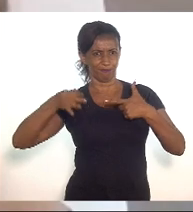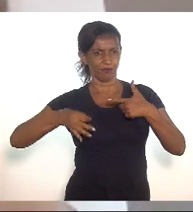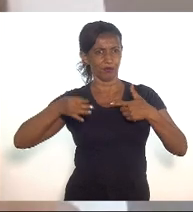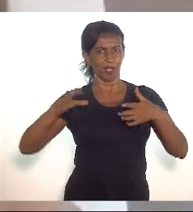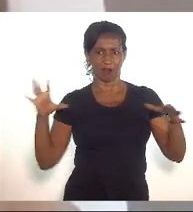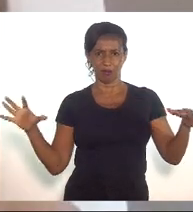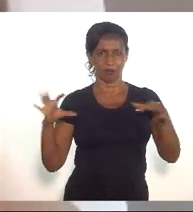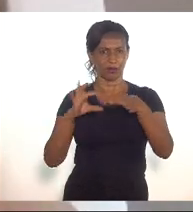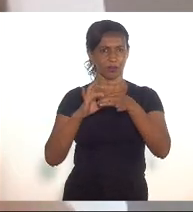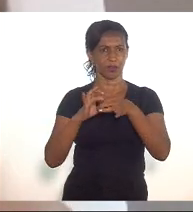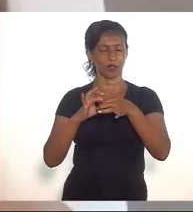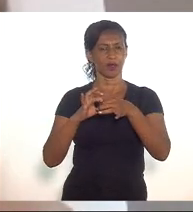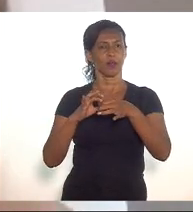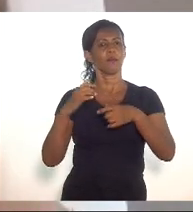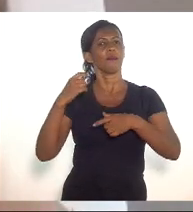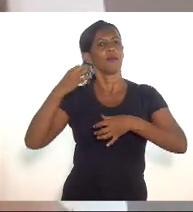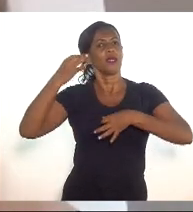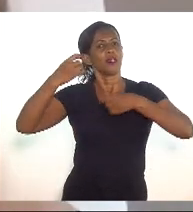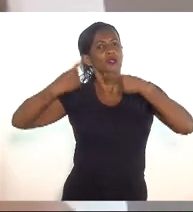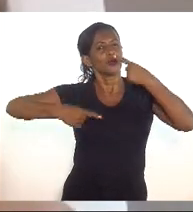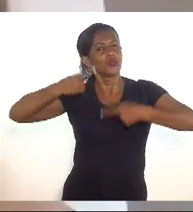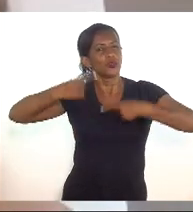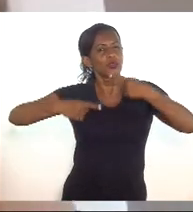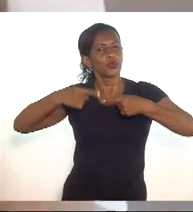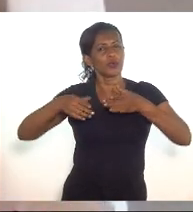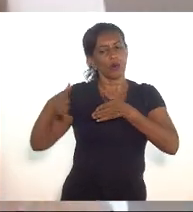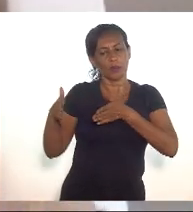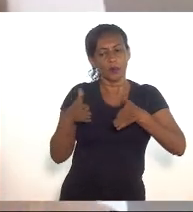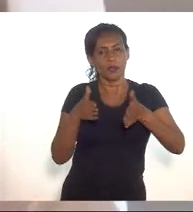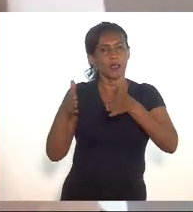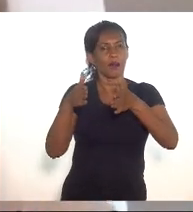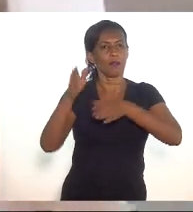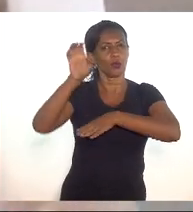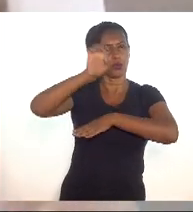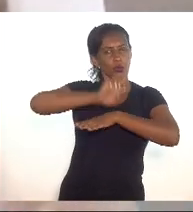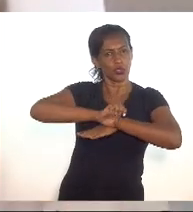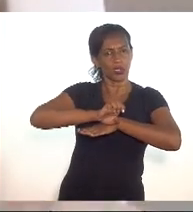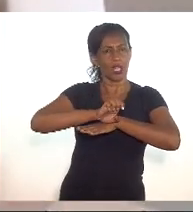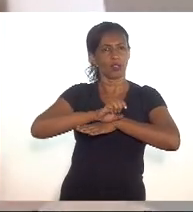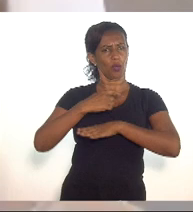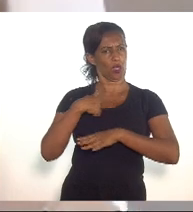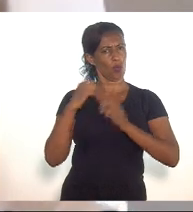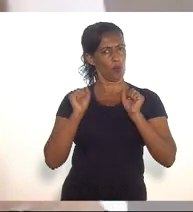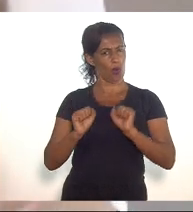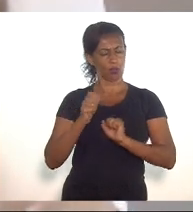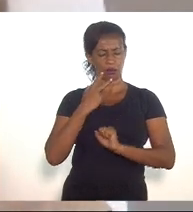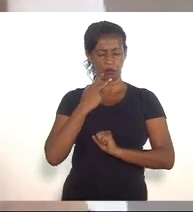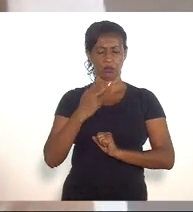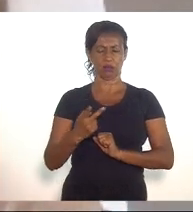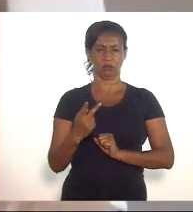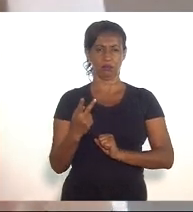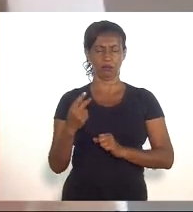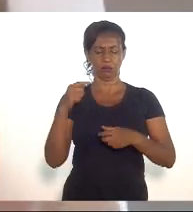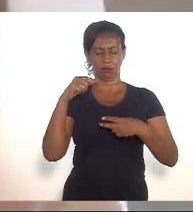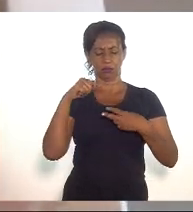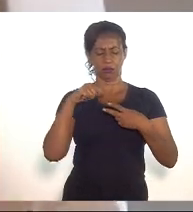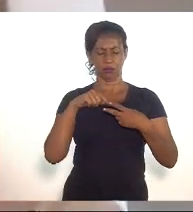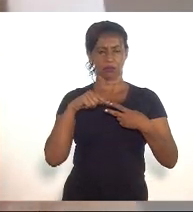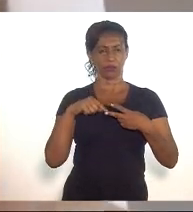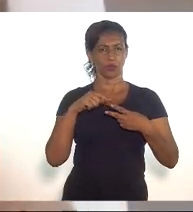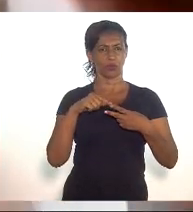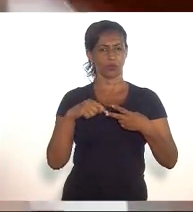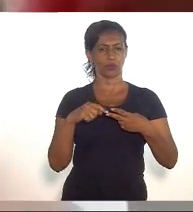envolvendo essas limitações e esse caminho do Estado, e posso dizer, com as duas últimas